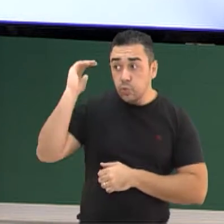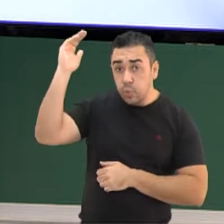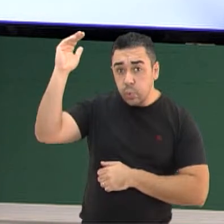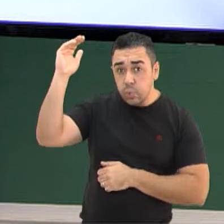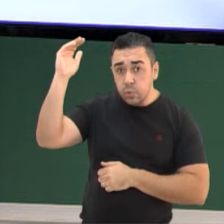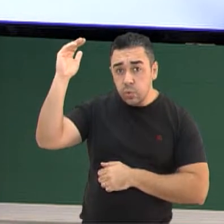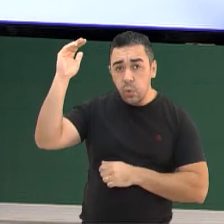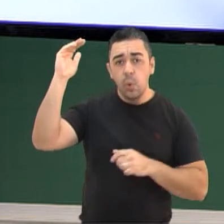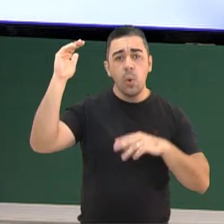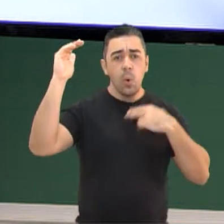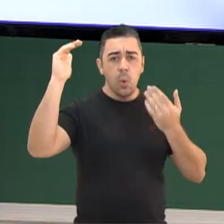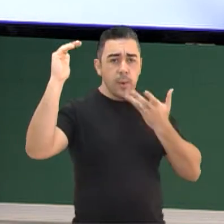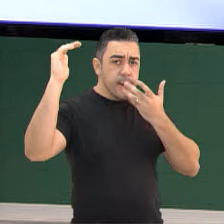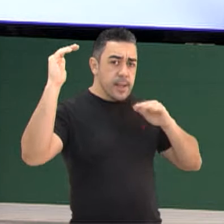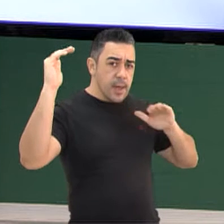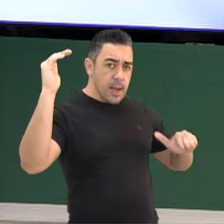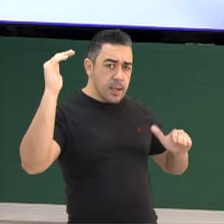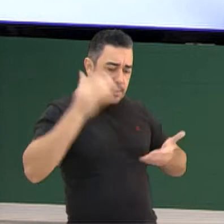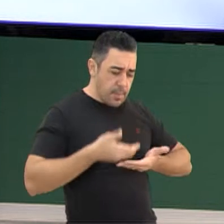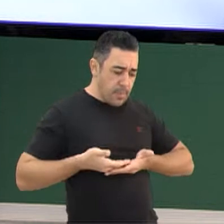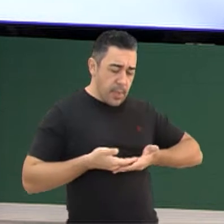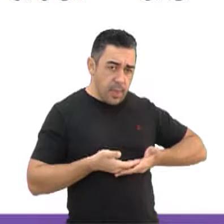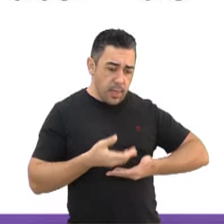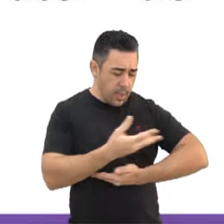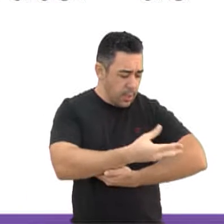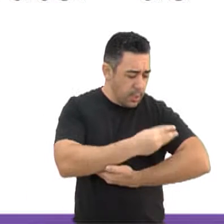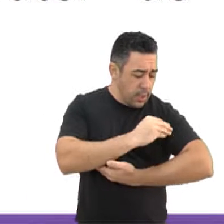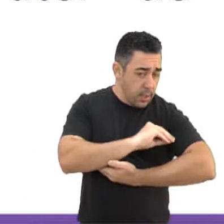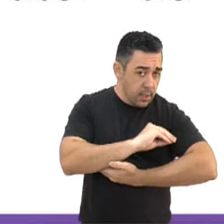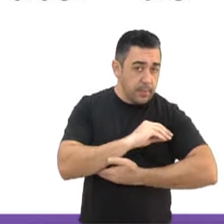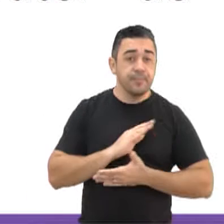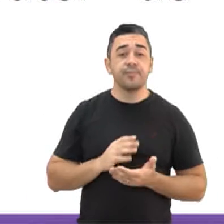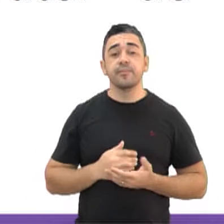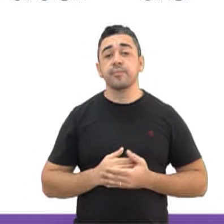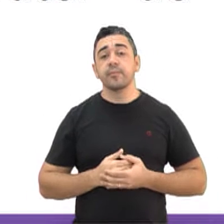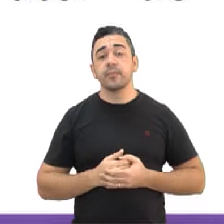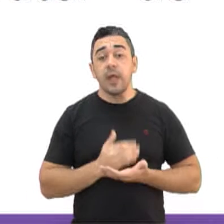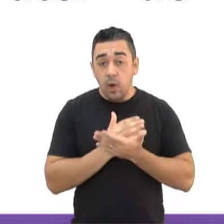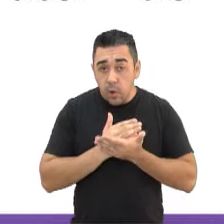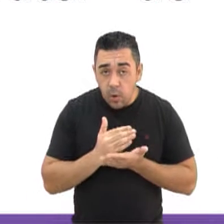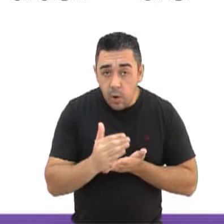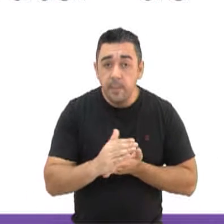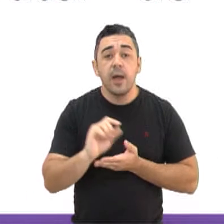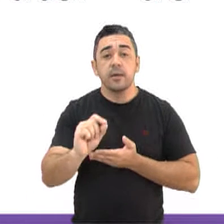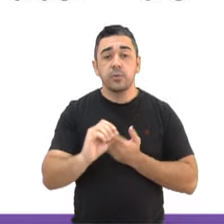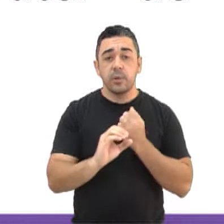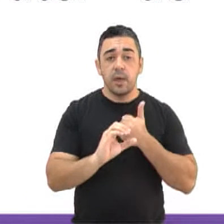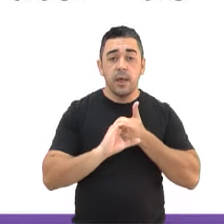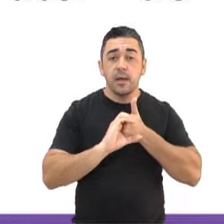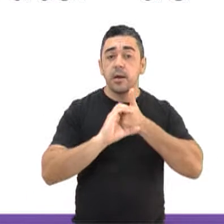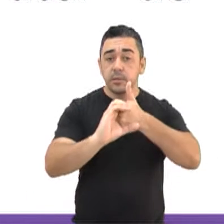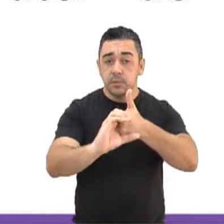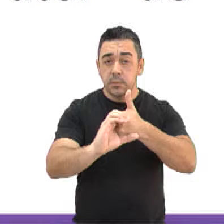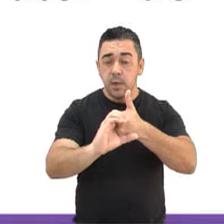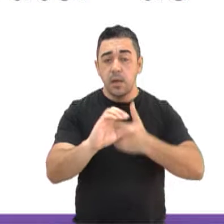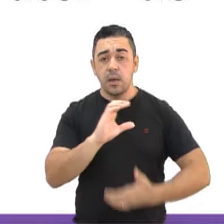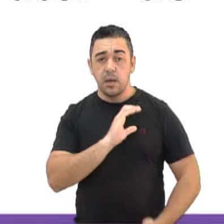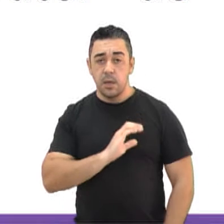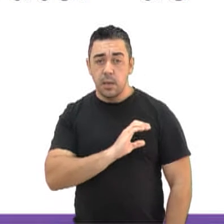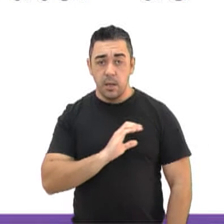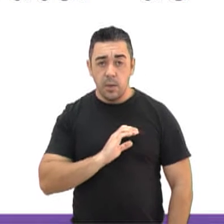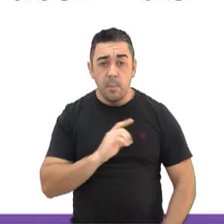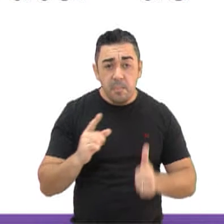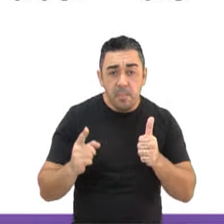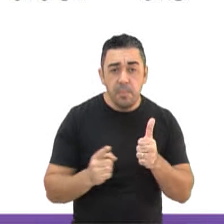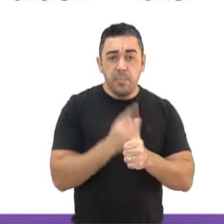batizados ainda crianças? Bom, é um ritual de iniciação na vida cristã. Primeiro sacramento